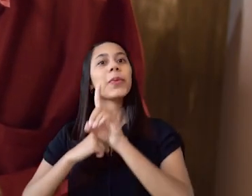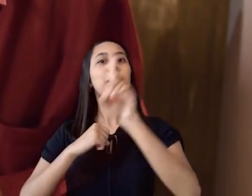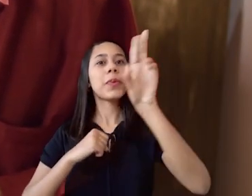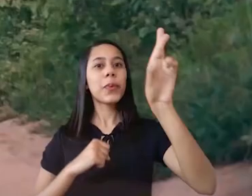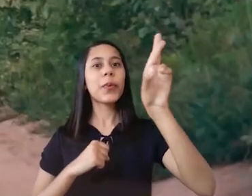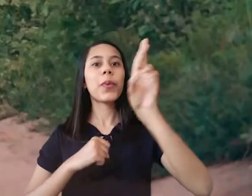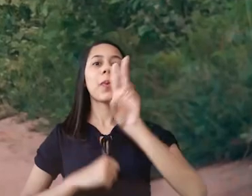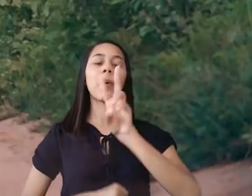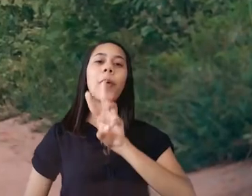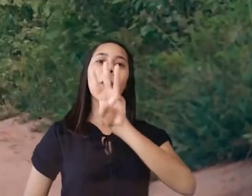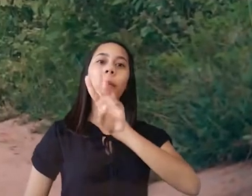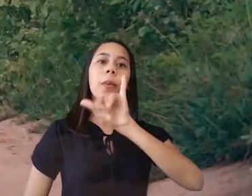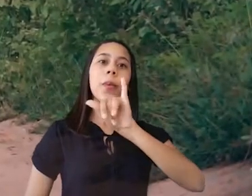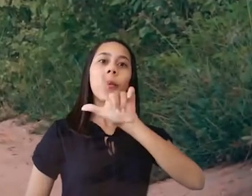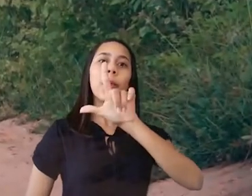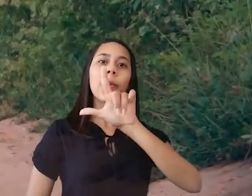Wilson.